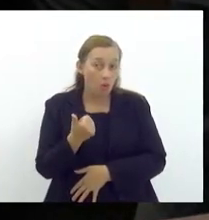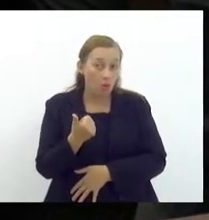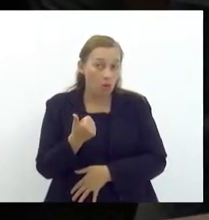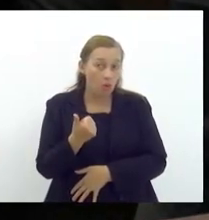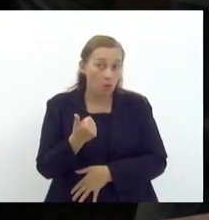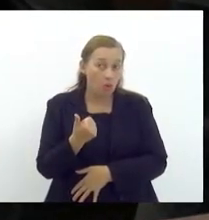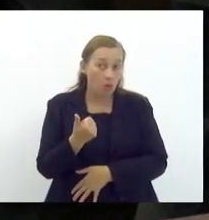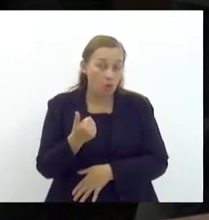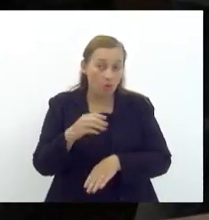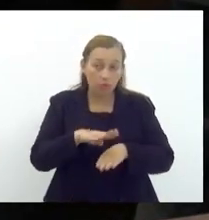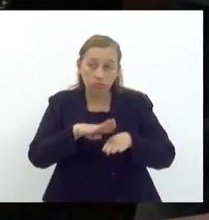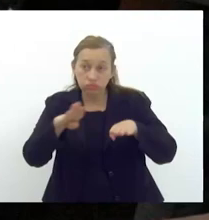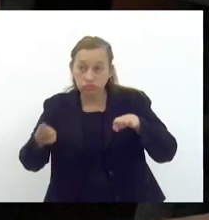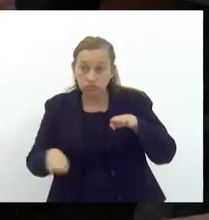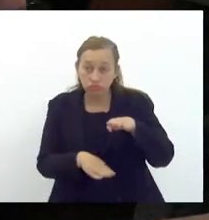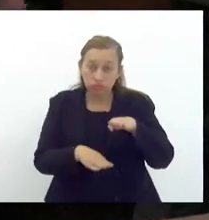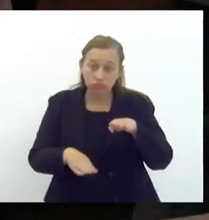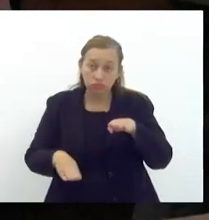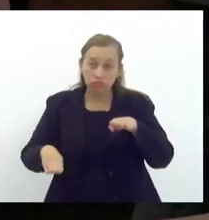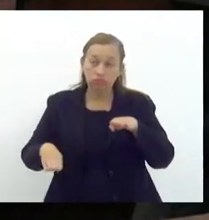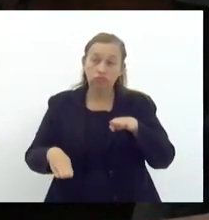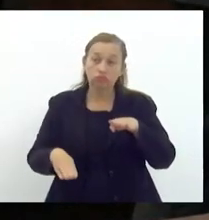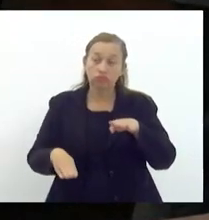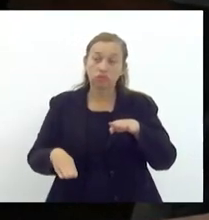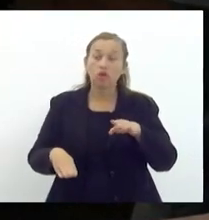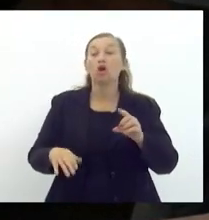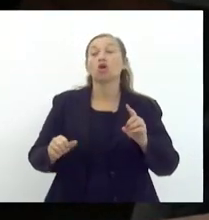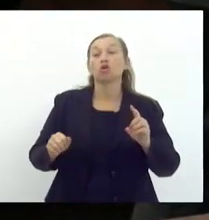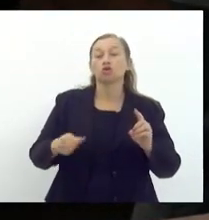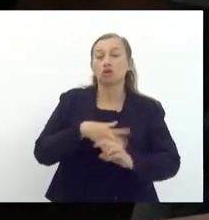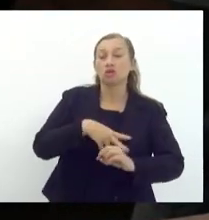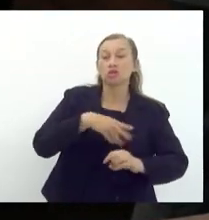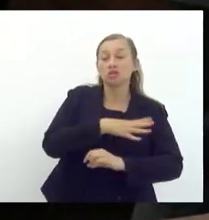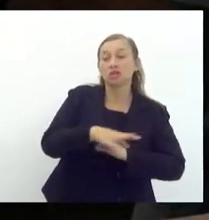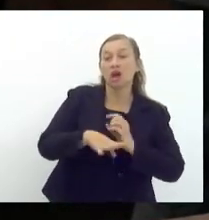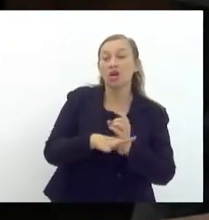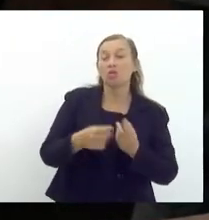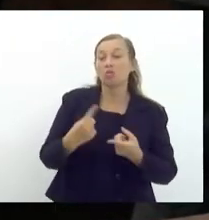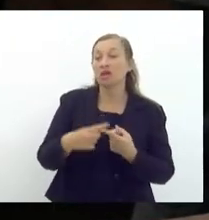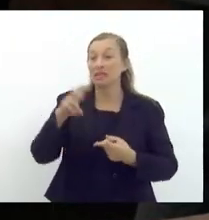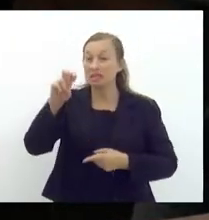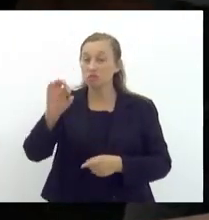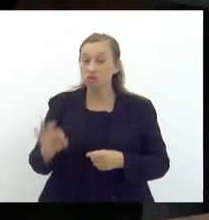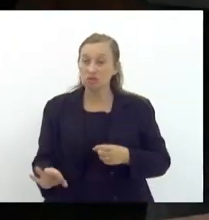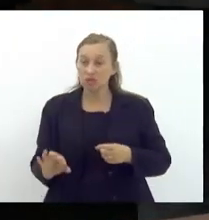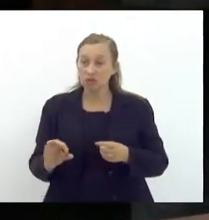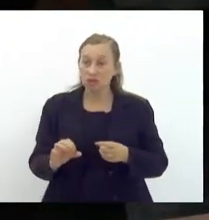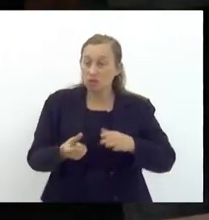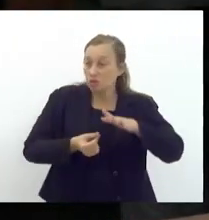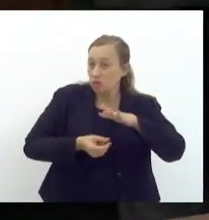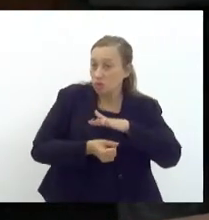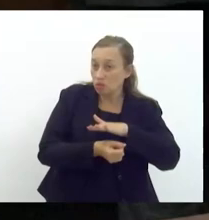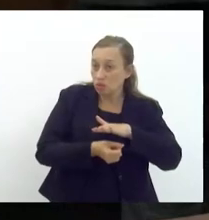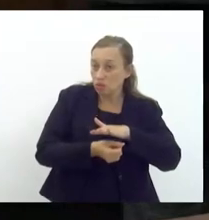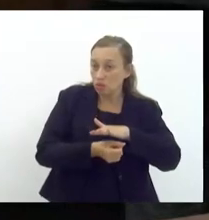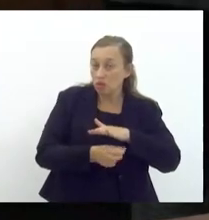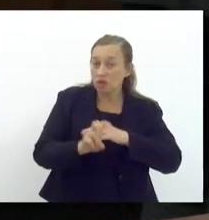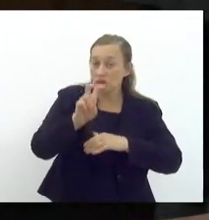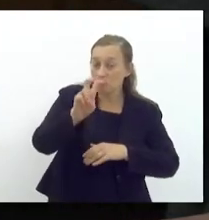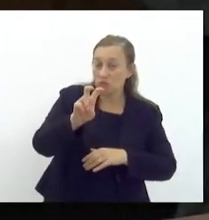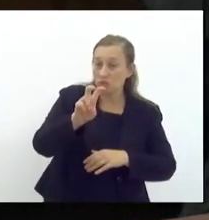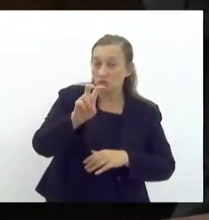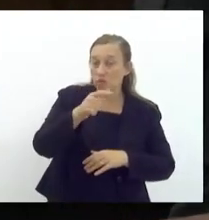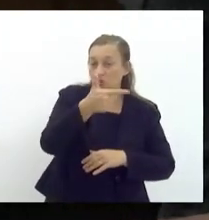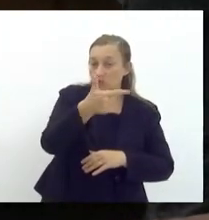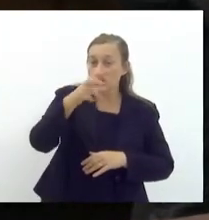as desigualdades sociais até porque 5% desses recursos algo como 250 milhões